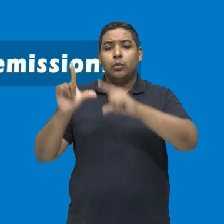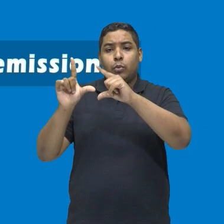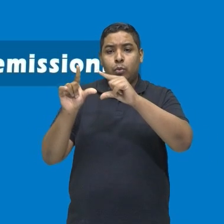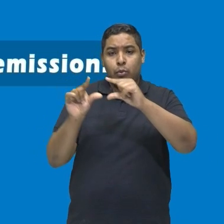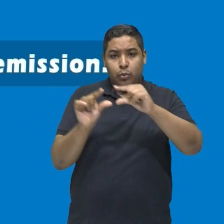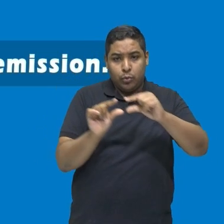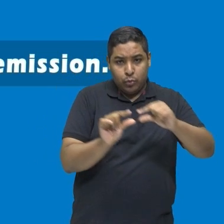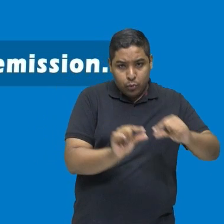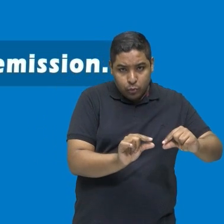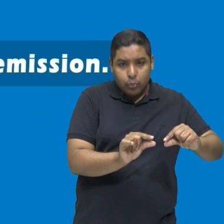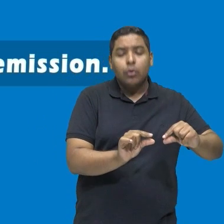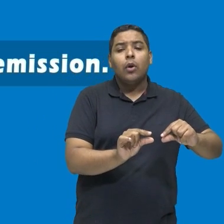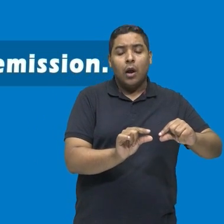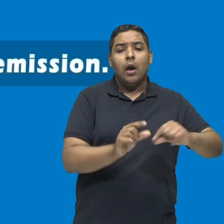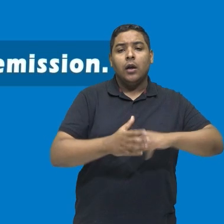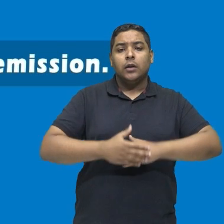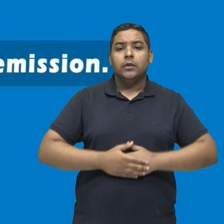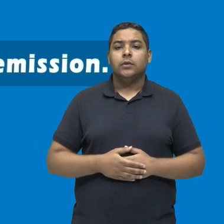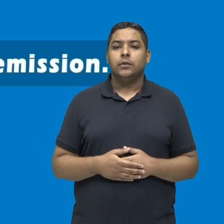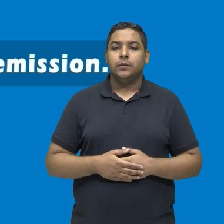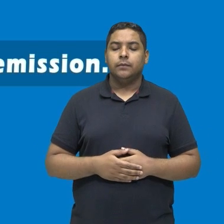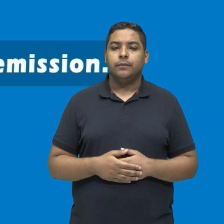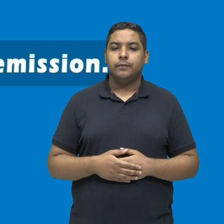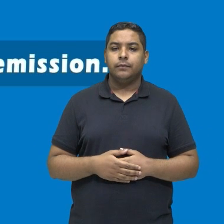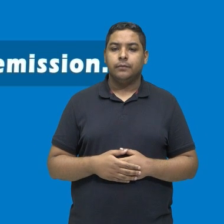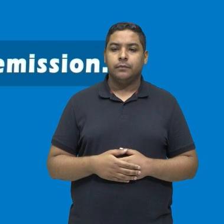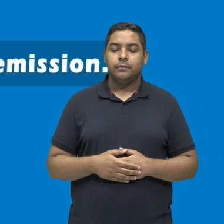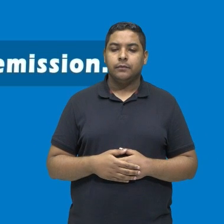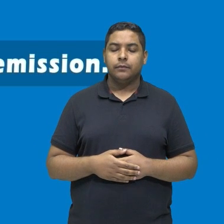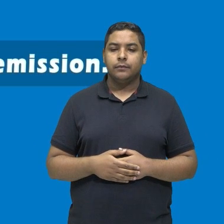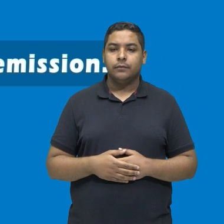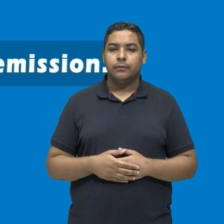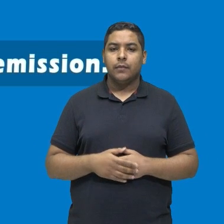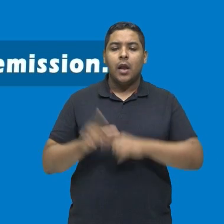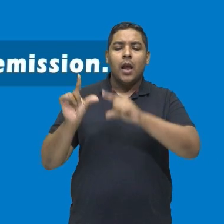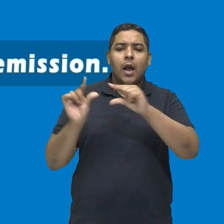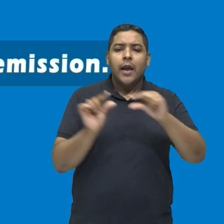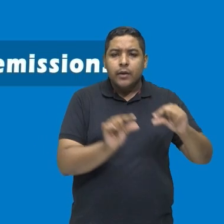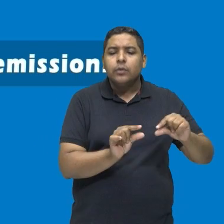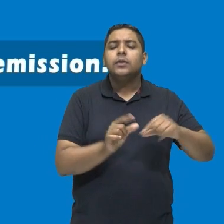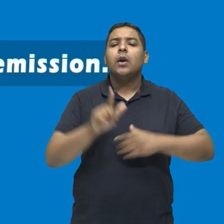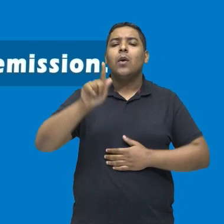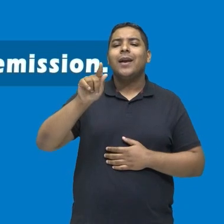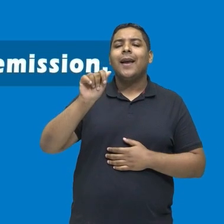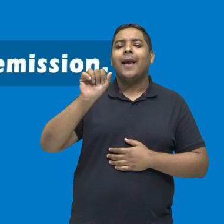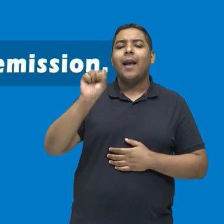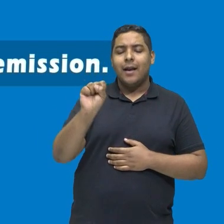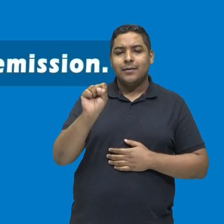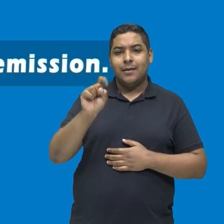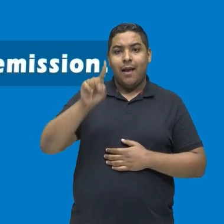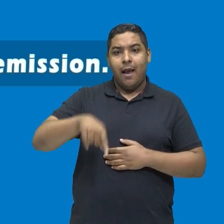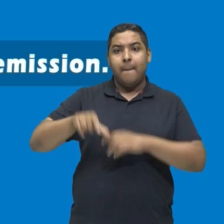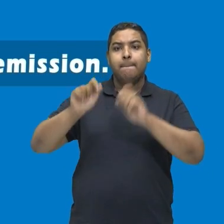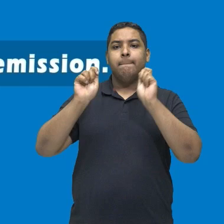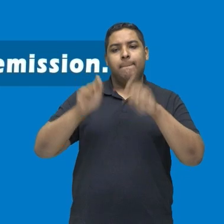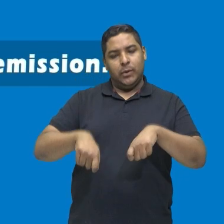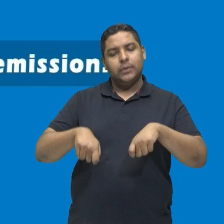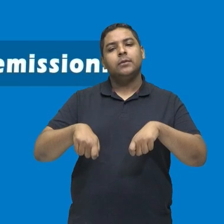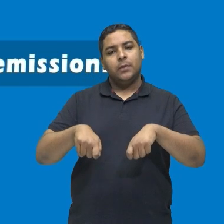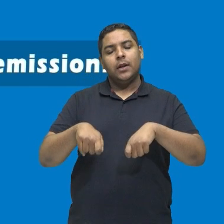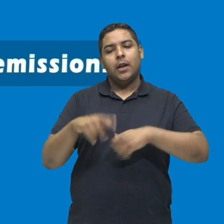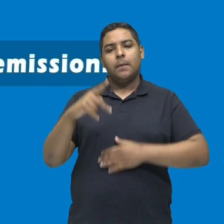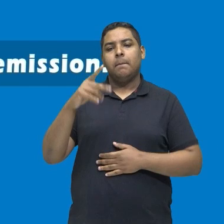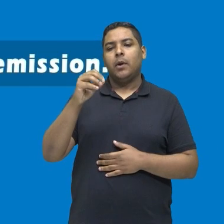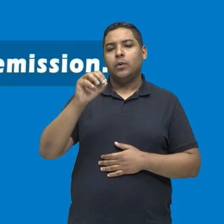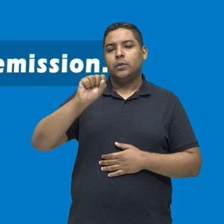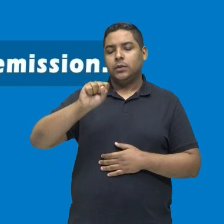né, o efeito estufa por reduzir aí as emissões de gases. Então, é uma possibilidade. Eu utilizo could para falar